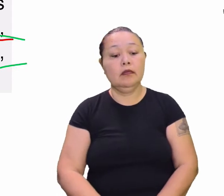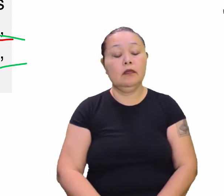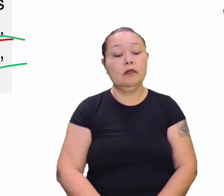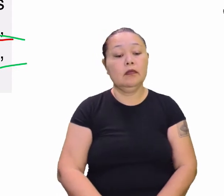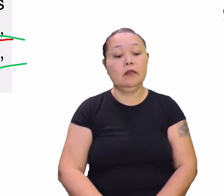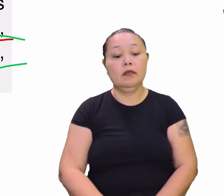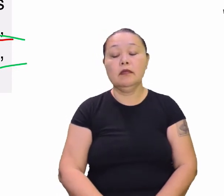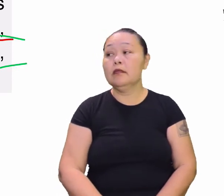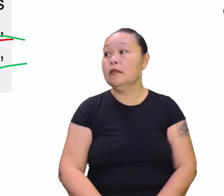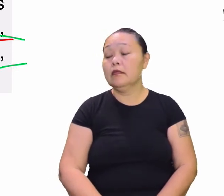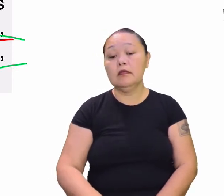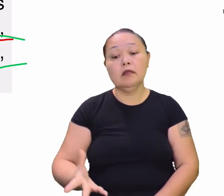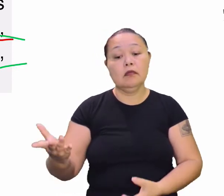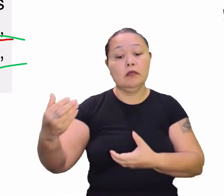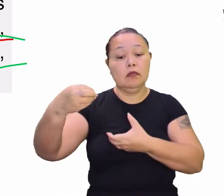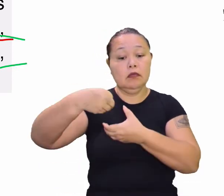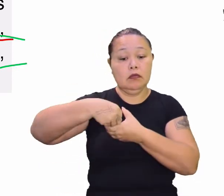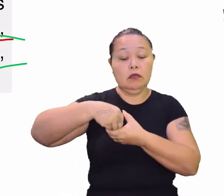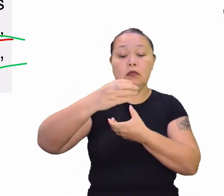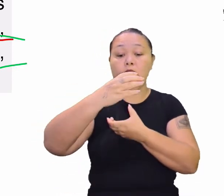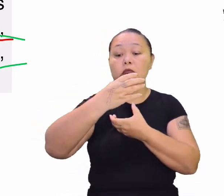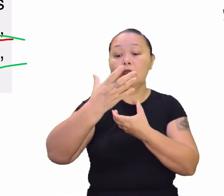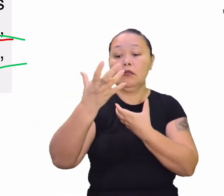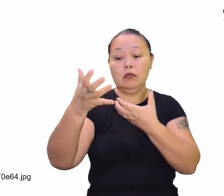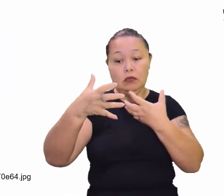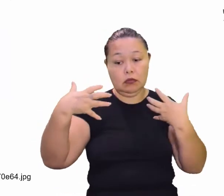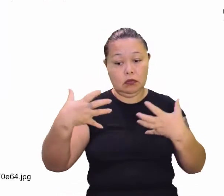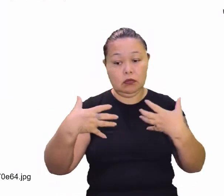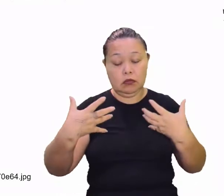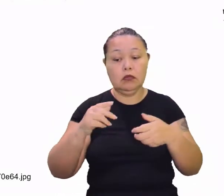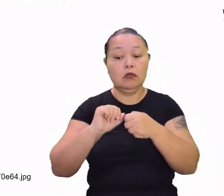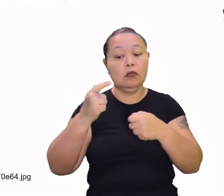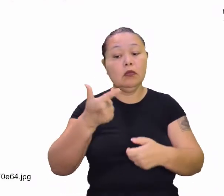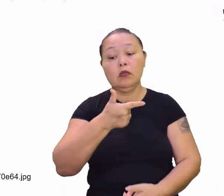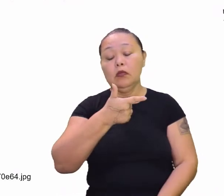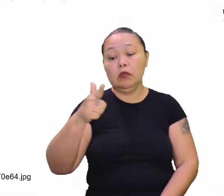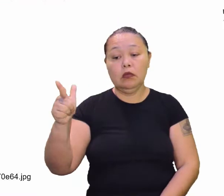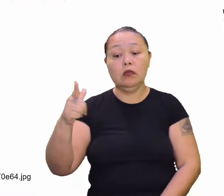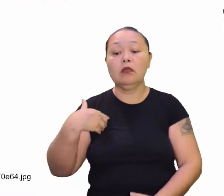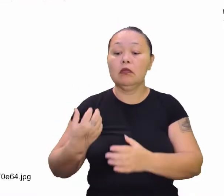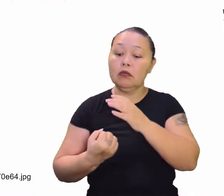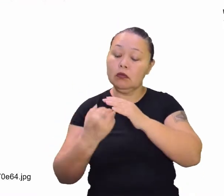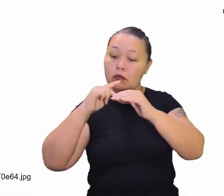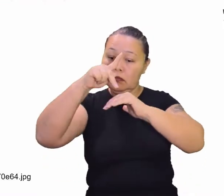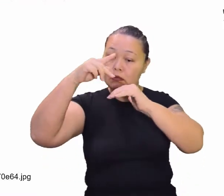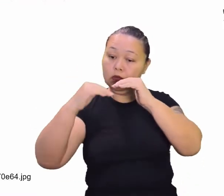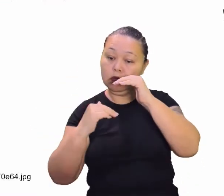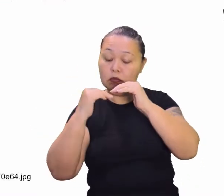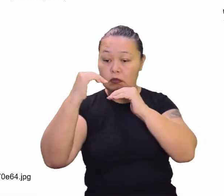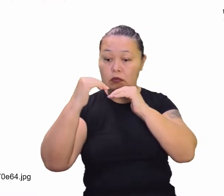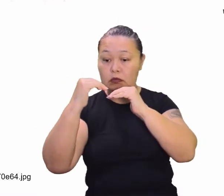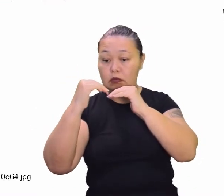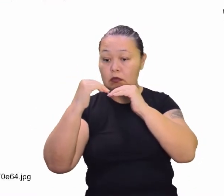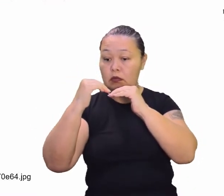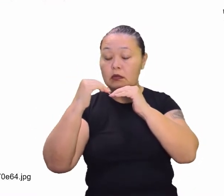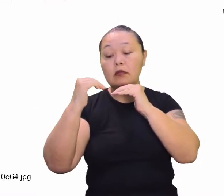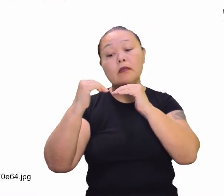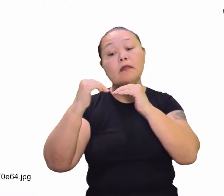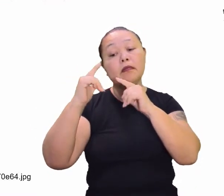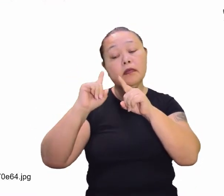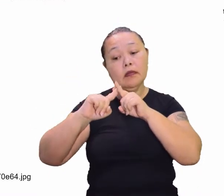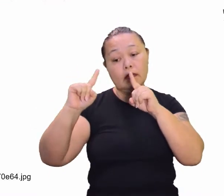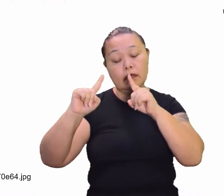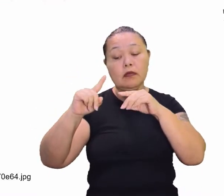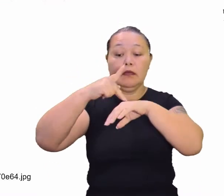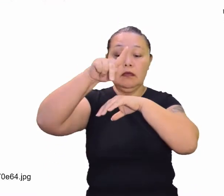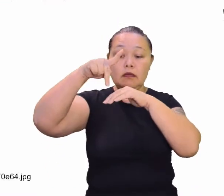Coreia do Sul faz parte lá dos tigres asiáticos, que são também emergentes, não são considerados países desenvolvidos, mas